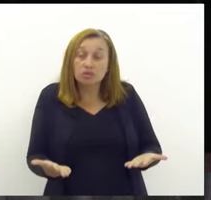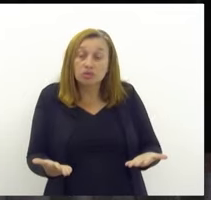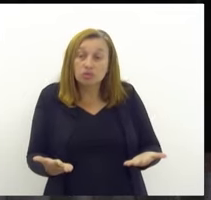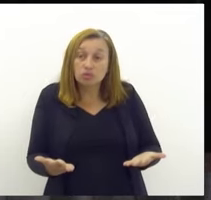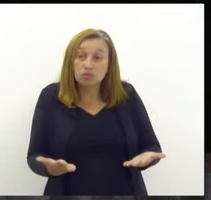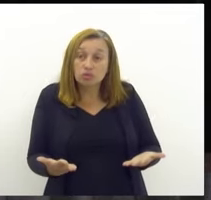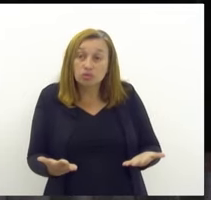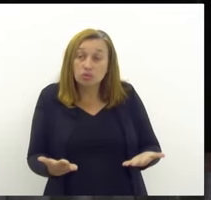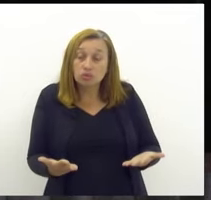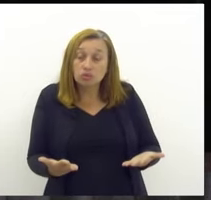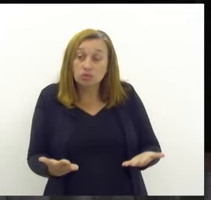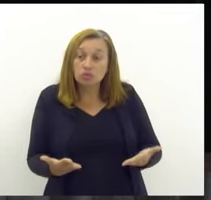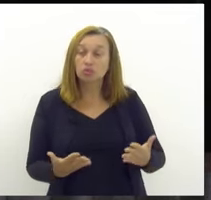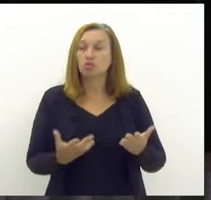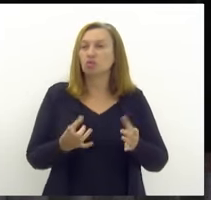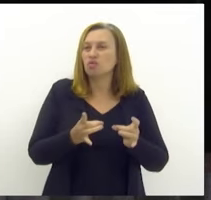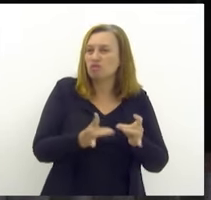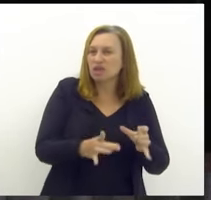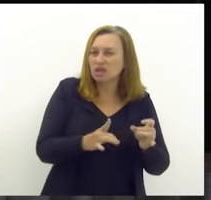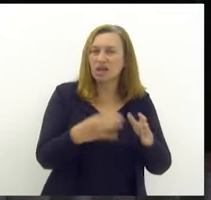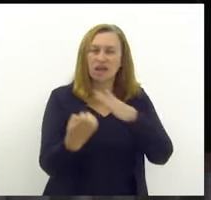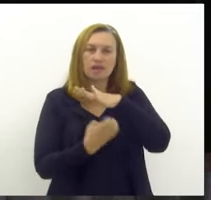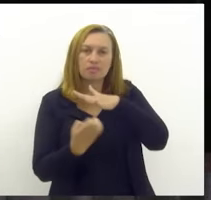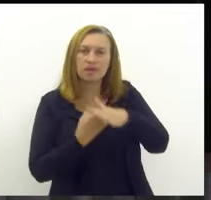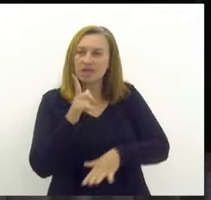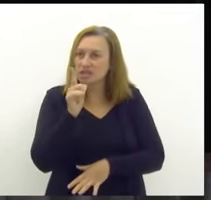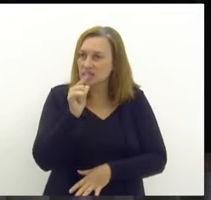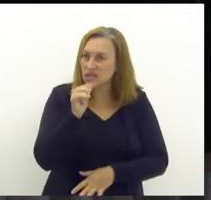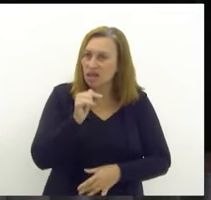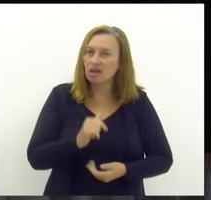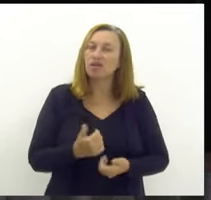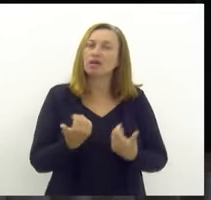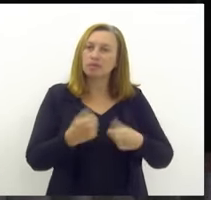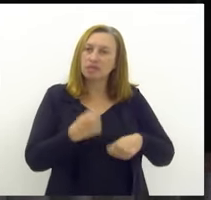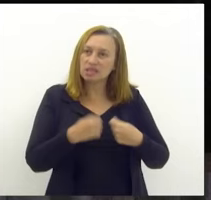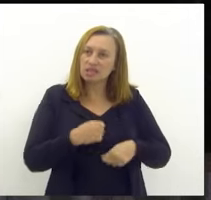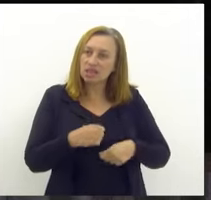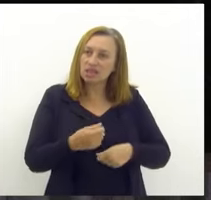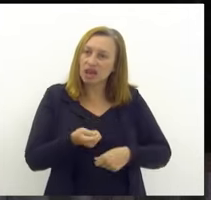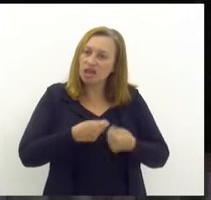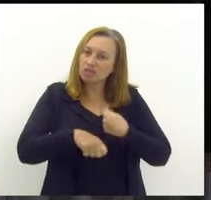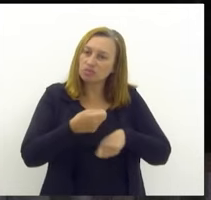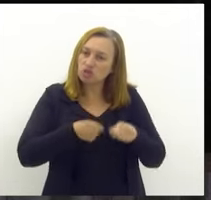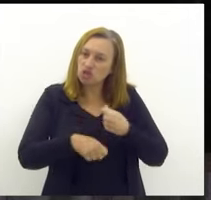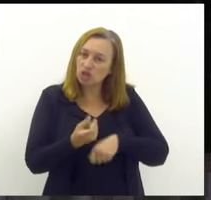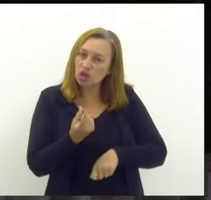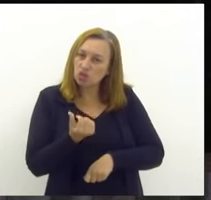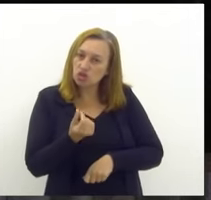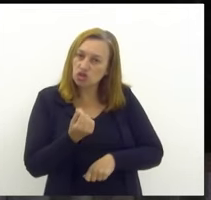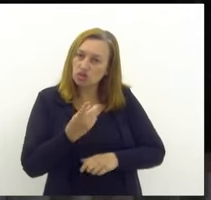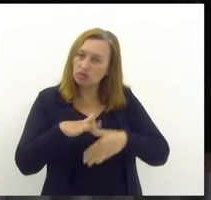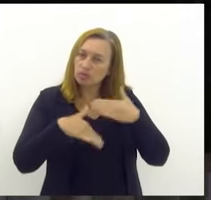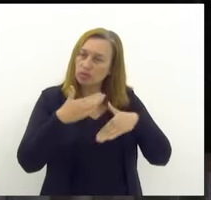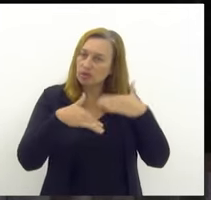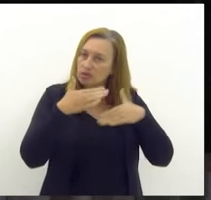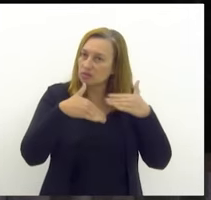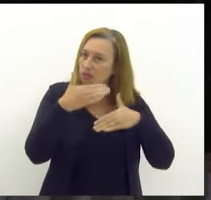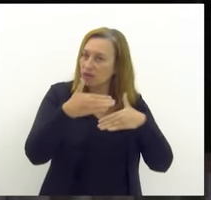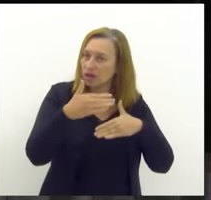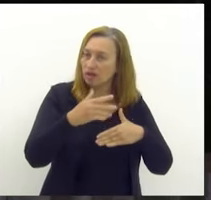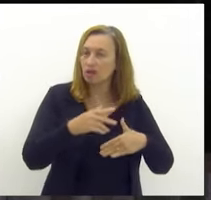dinheiro girar e e render né de alguma forma recurso pro estado lançou mão desse dinheiro tudo que foi